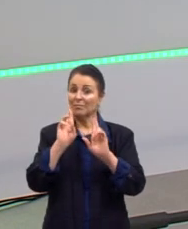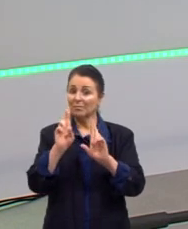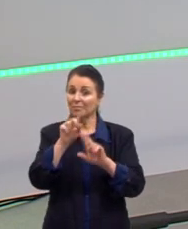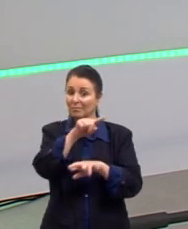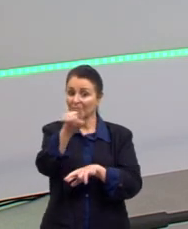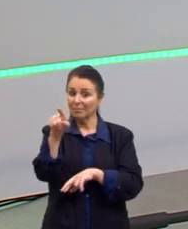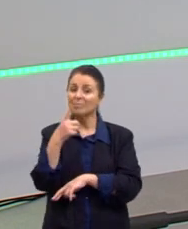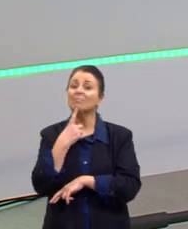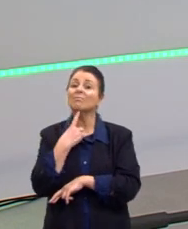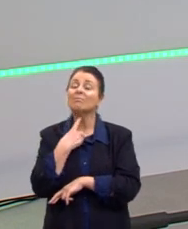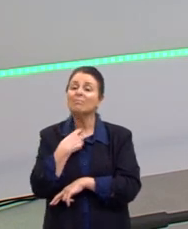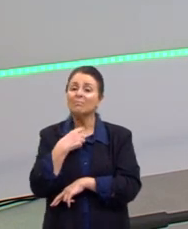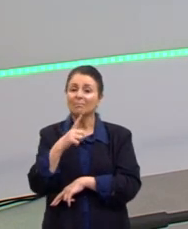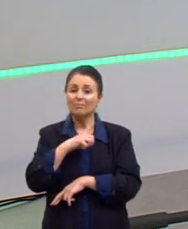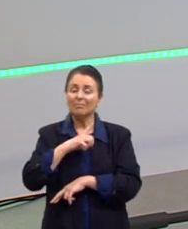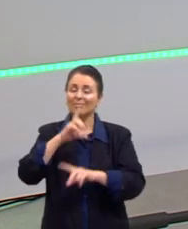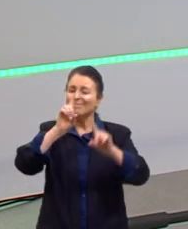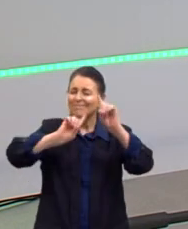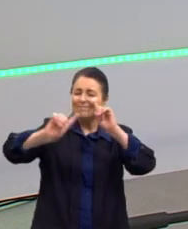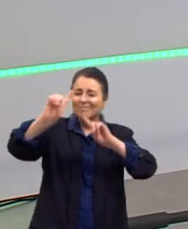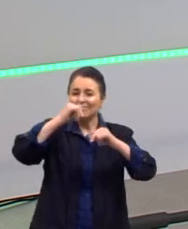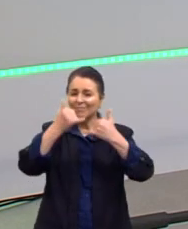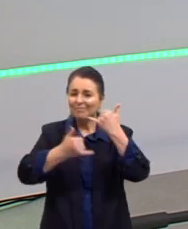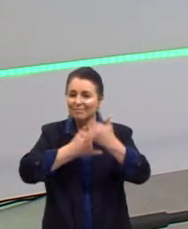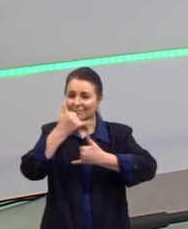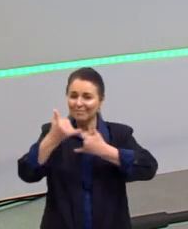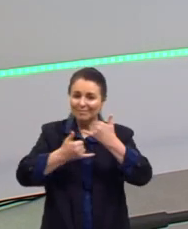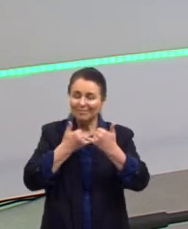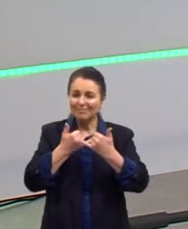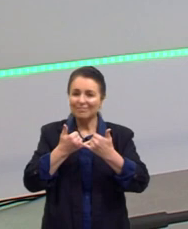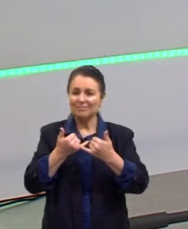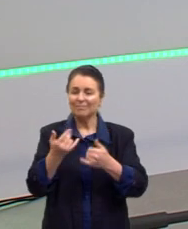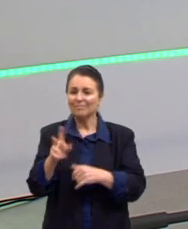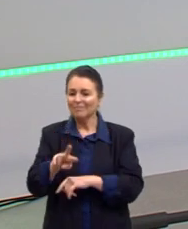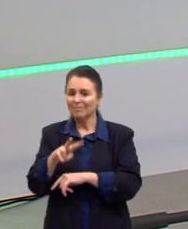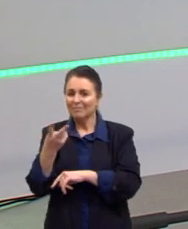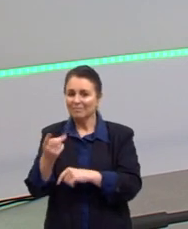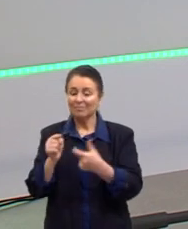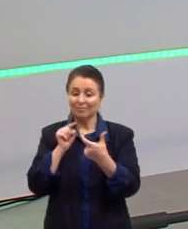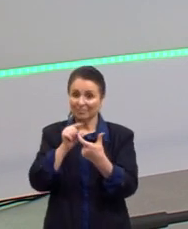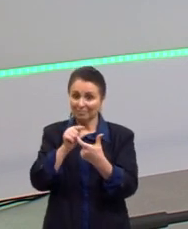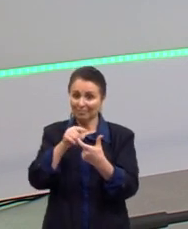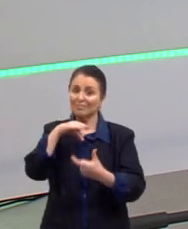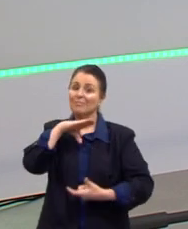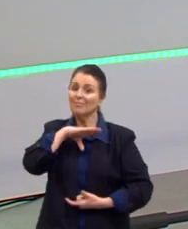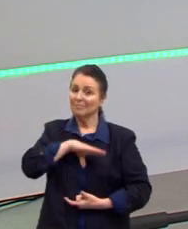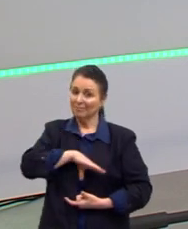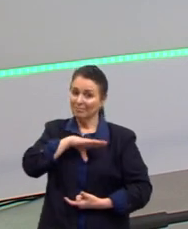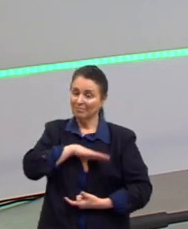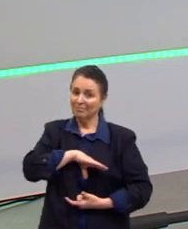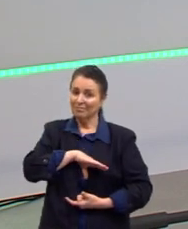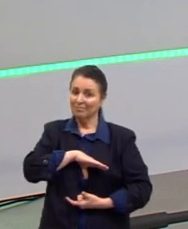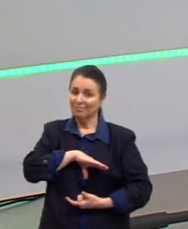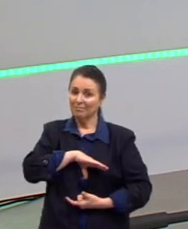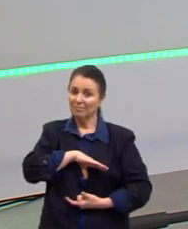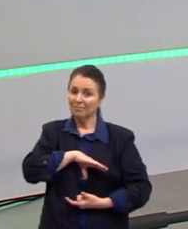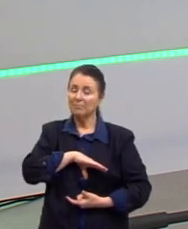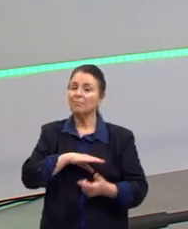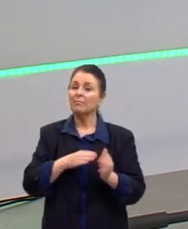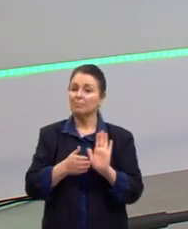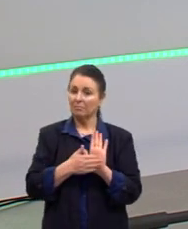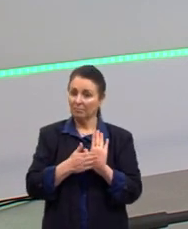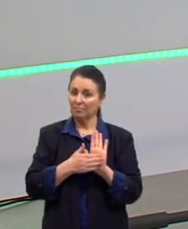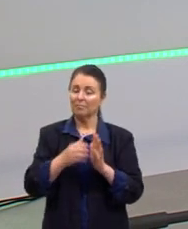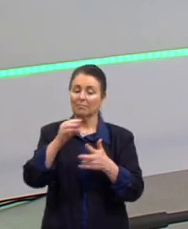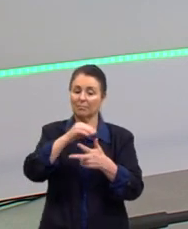que tenham se divertido ali com a nossa brincadeira com essas esses trocadilhos de palavras aí no português e se preparem